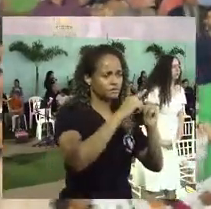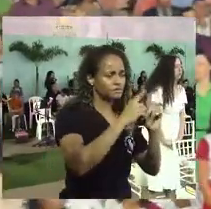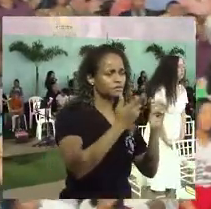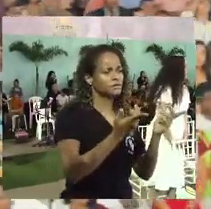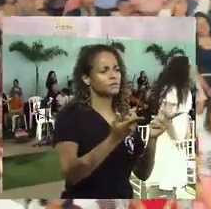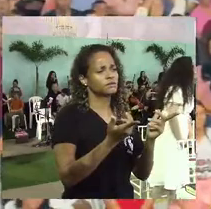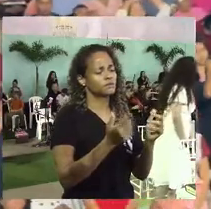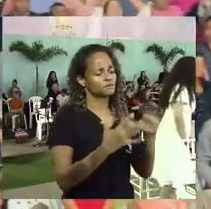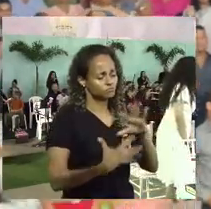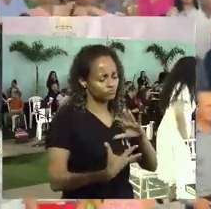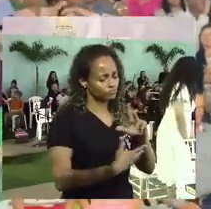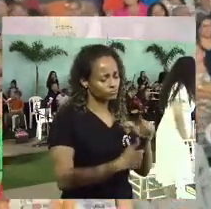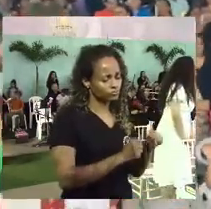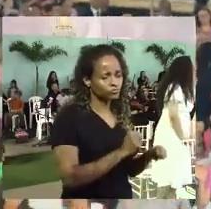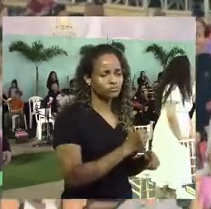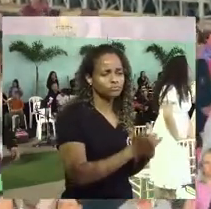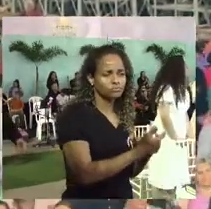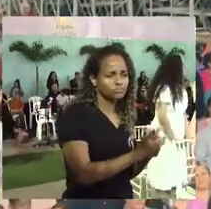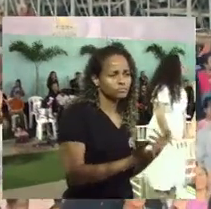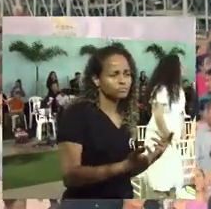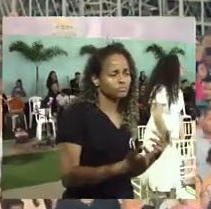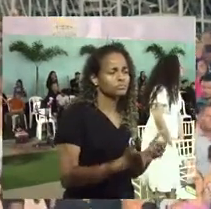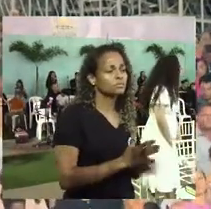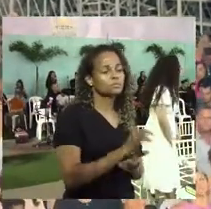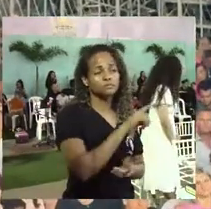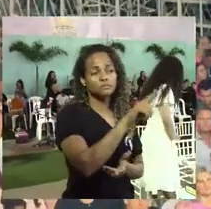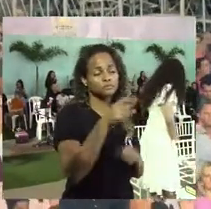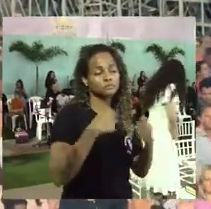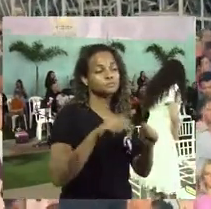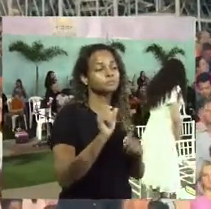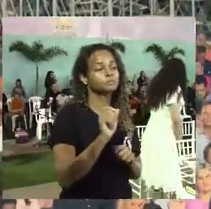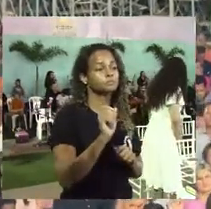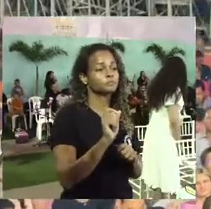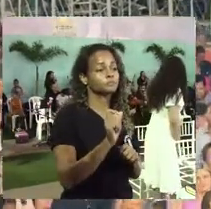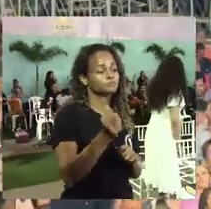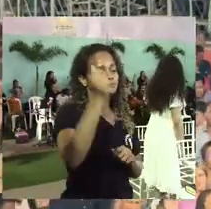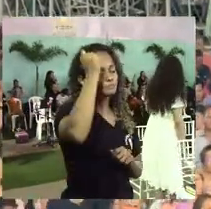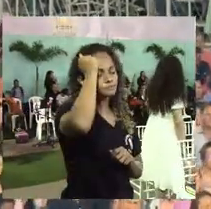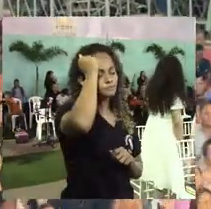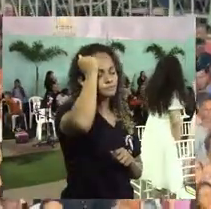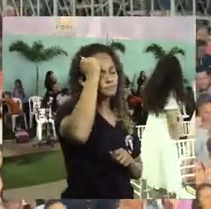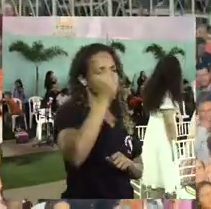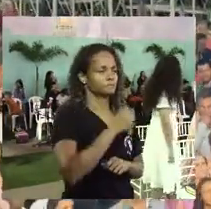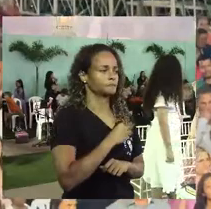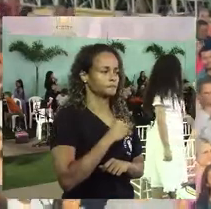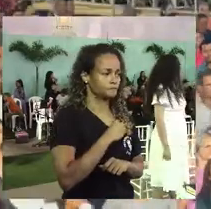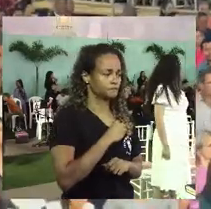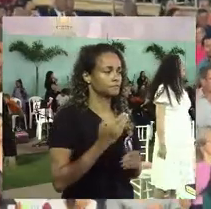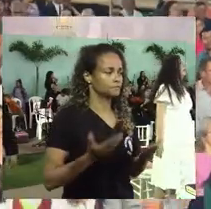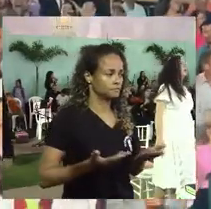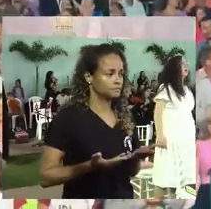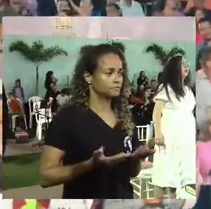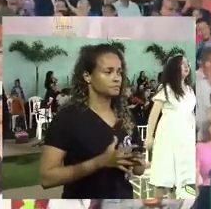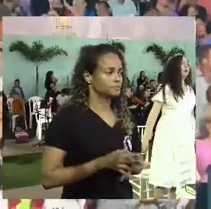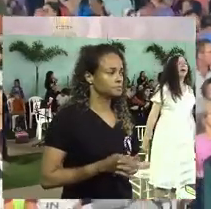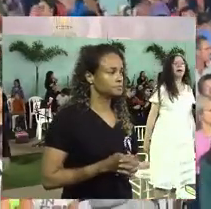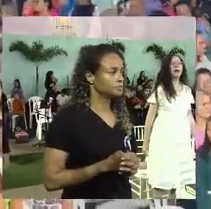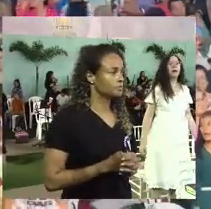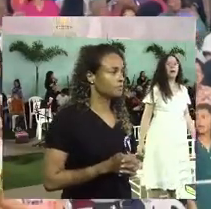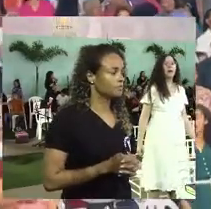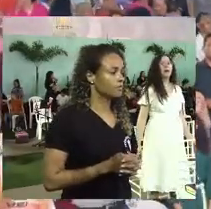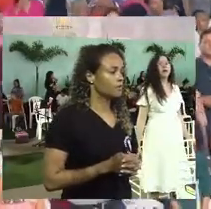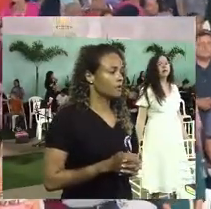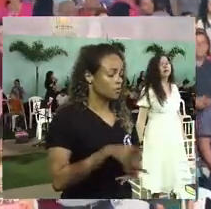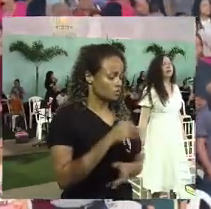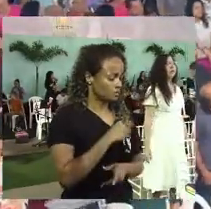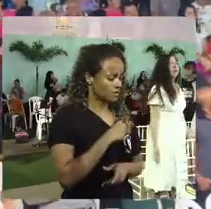não importa o que você fez você precisa agora se arrepender dos seus pecados se